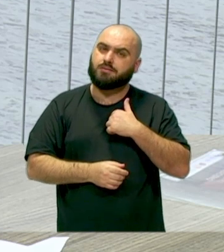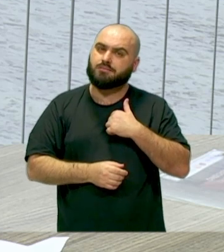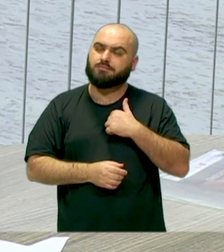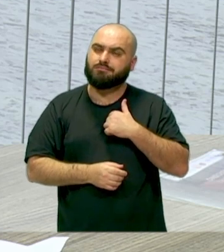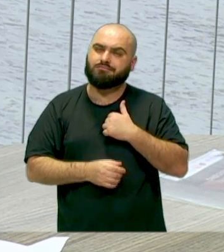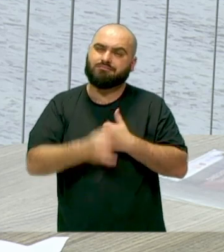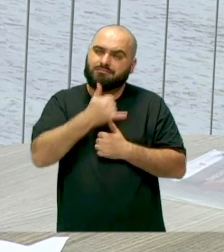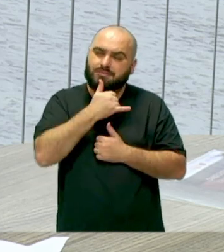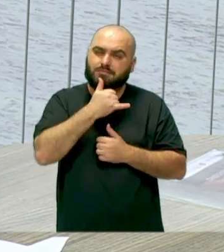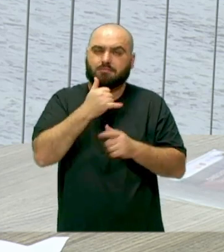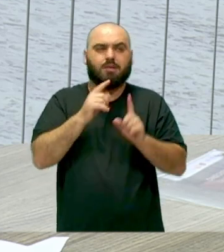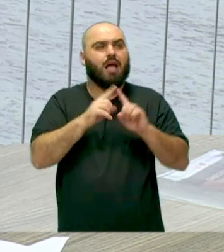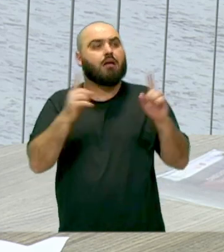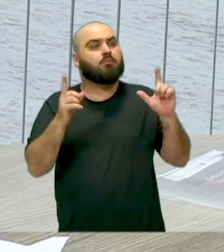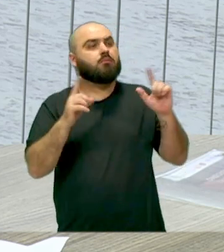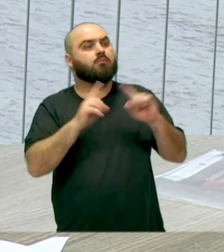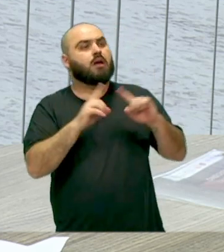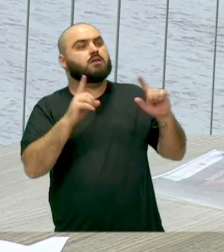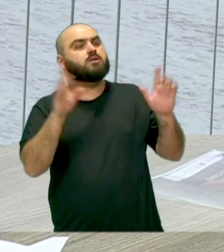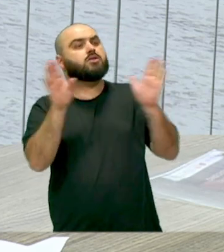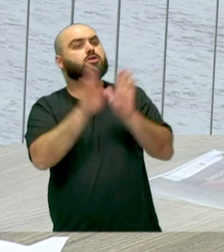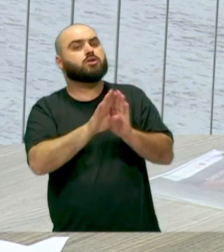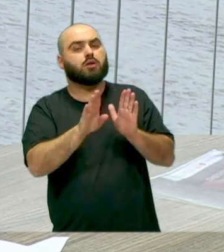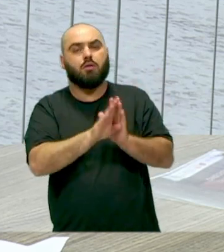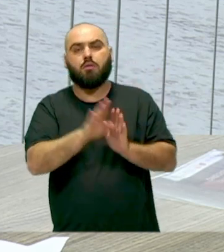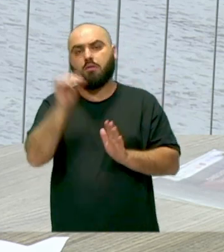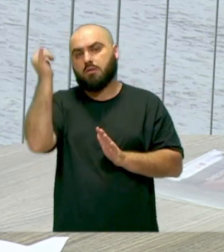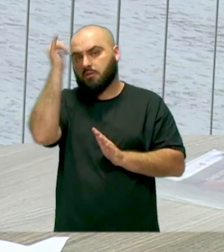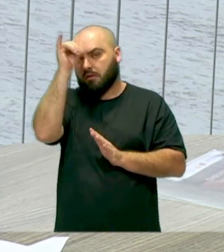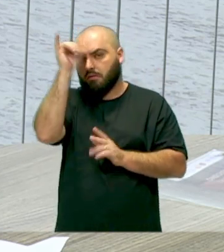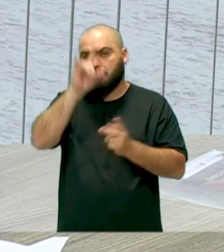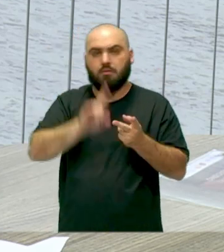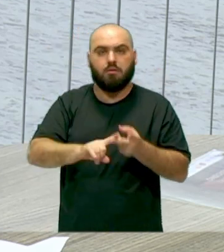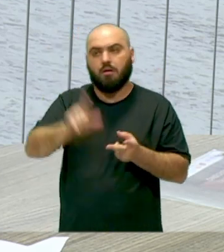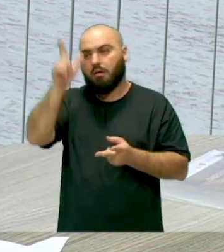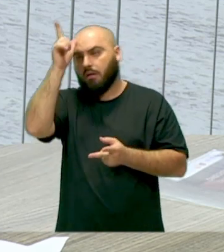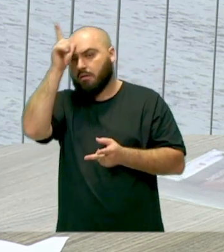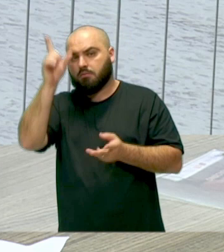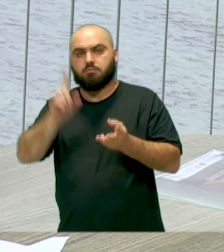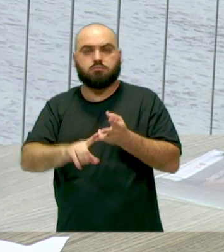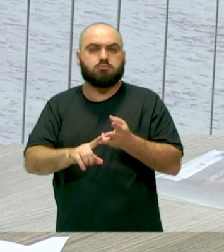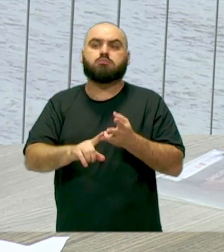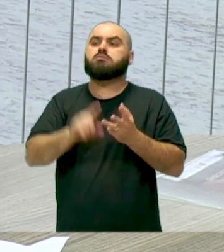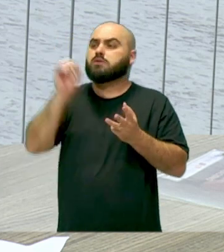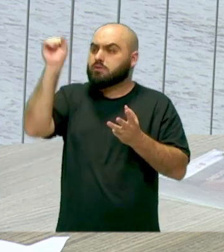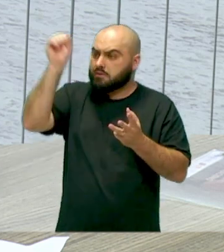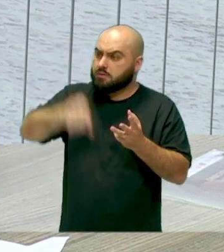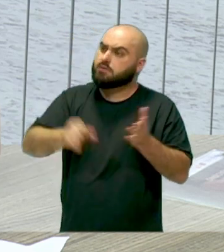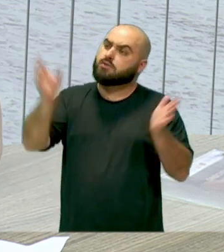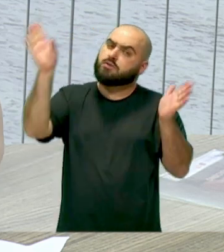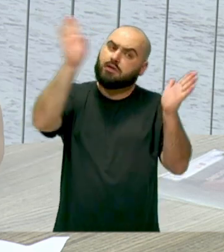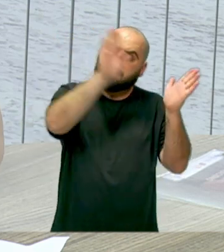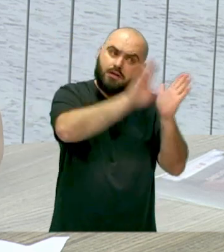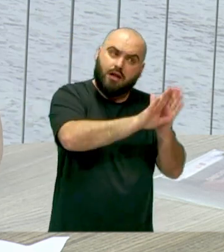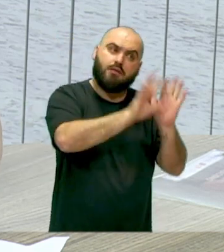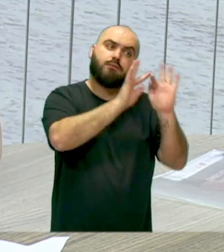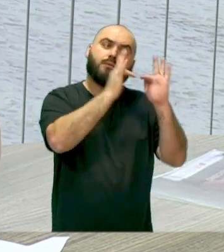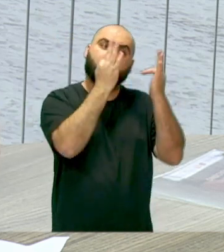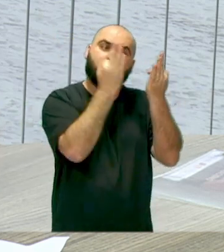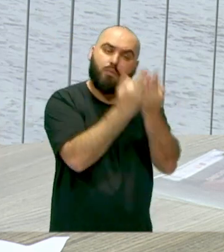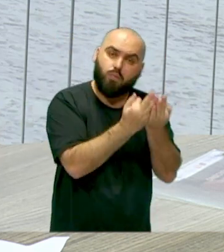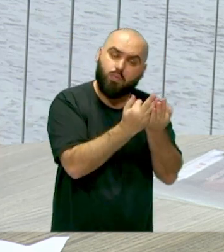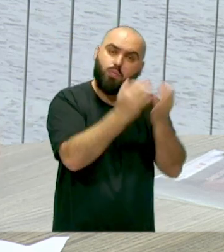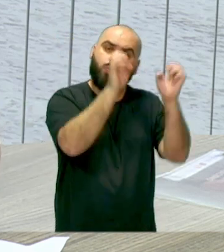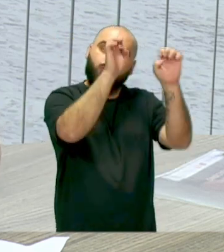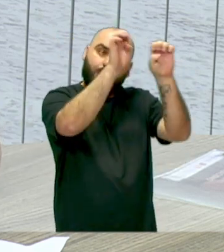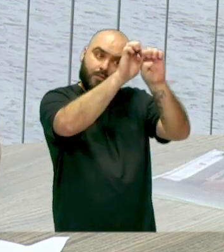chateada. Mas vieram italianos, vieram alemães, vieram com as suas famílias, com a sua estrutura